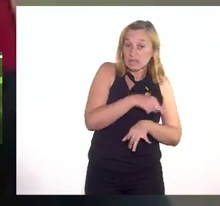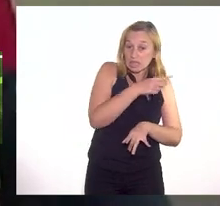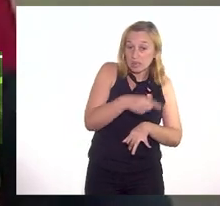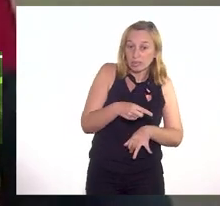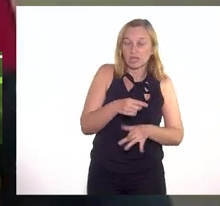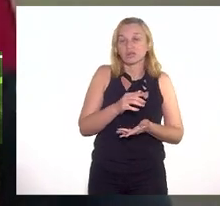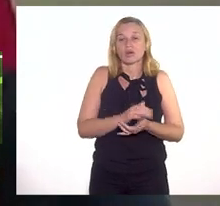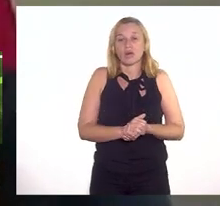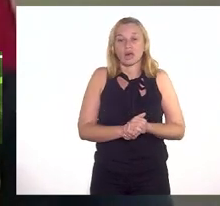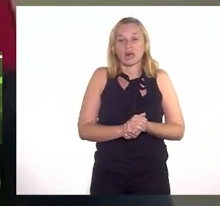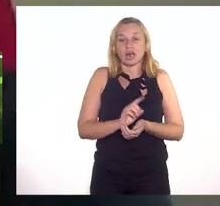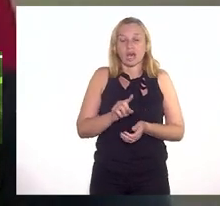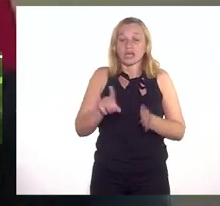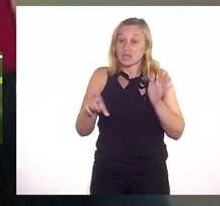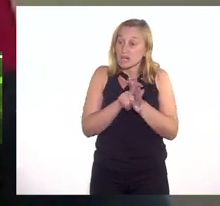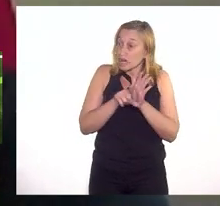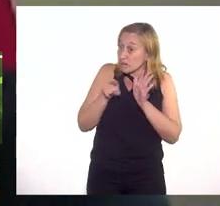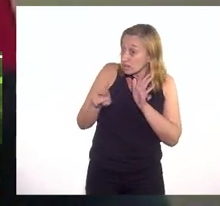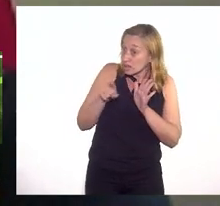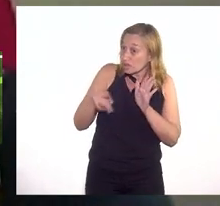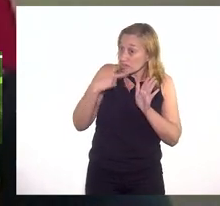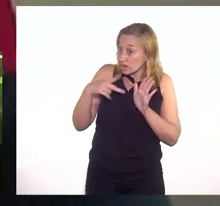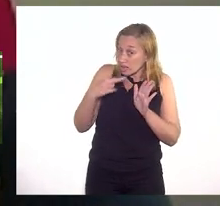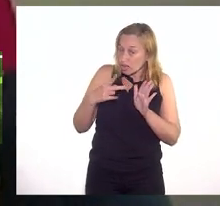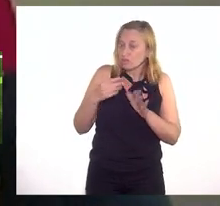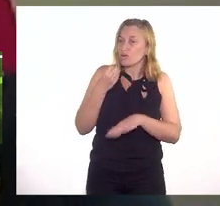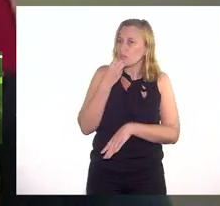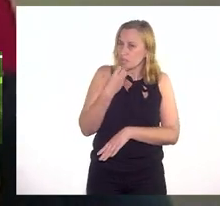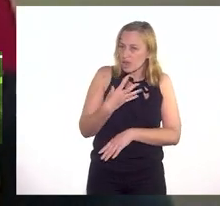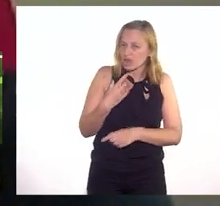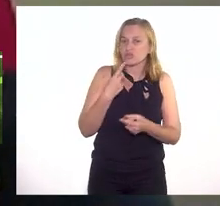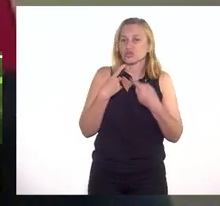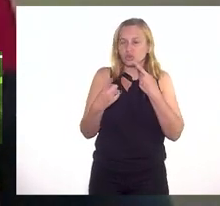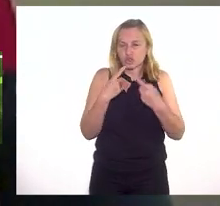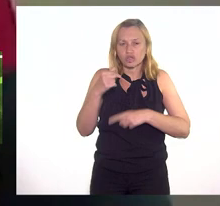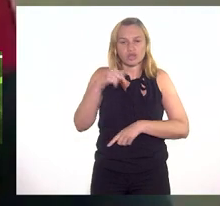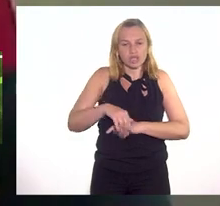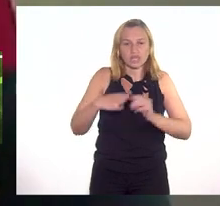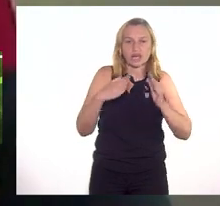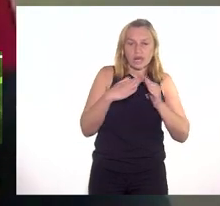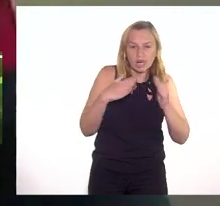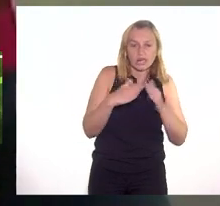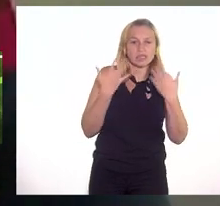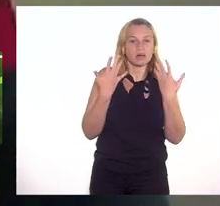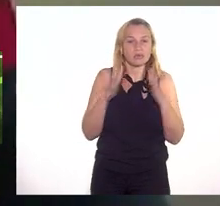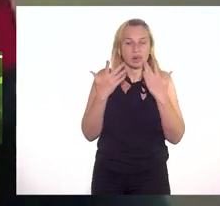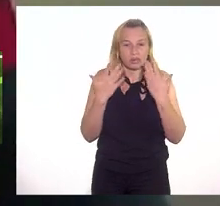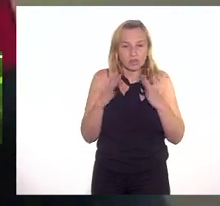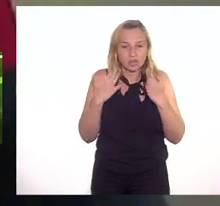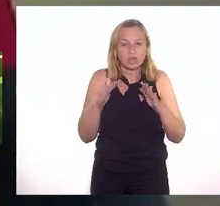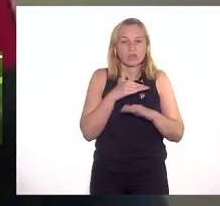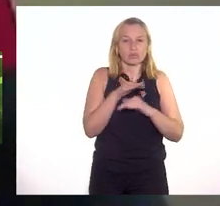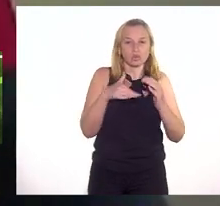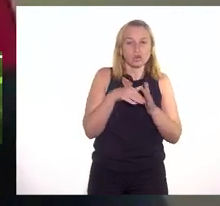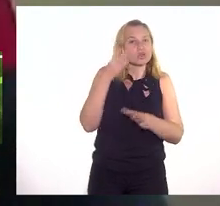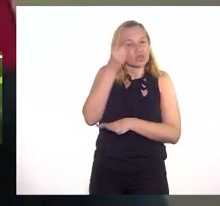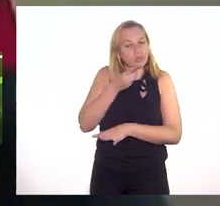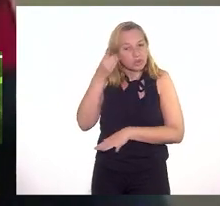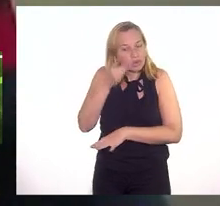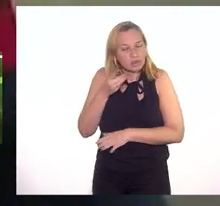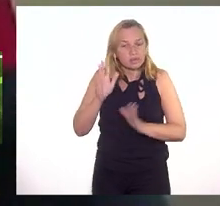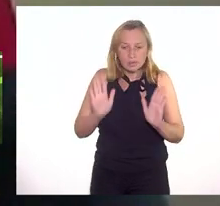cancelamento. Essa lei que você está colocando foi muito bem debatida aqui na casa e aplaudida pelos parlamentares,